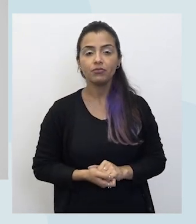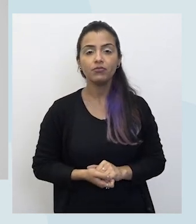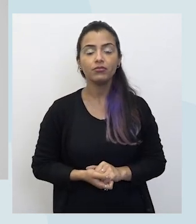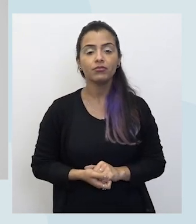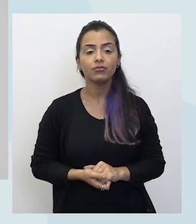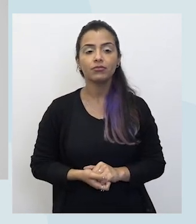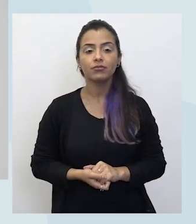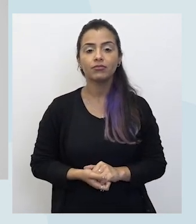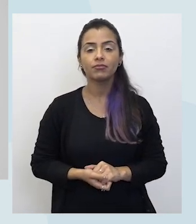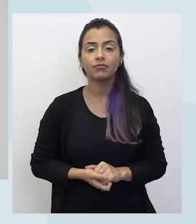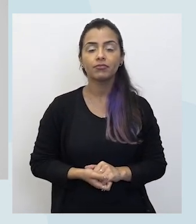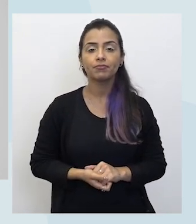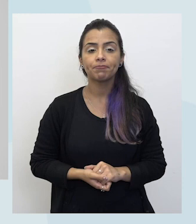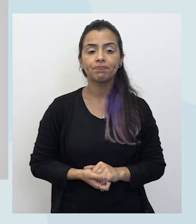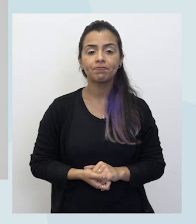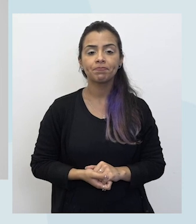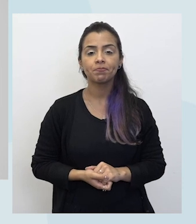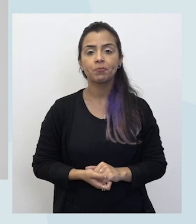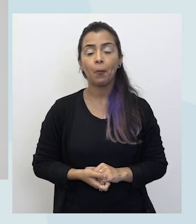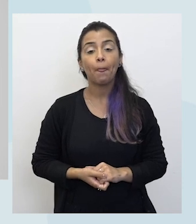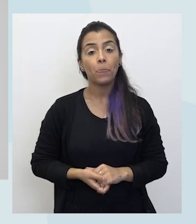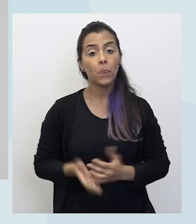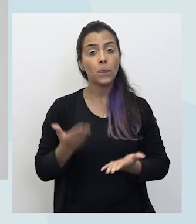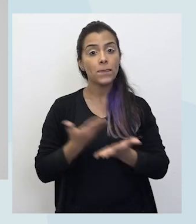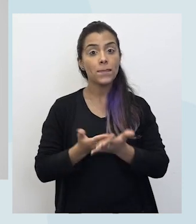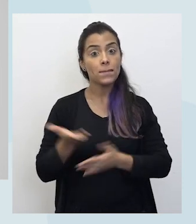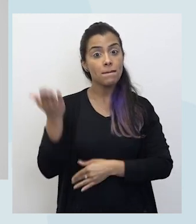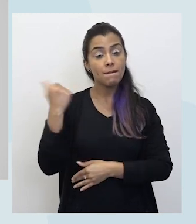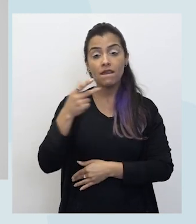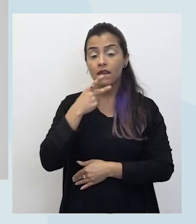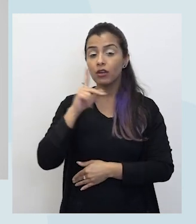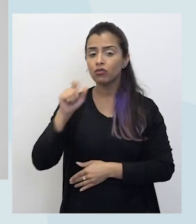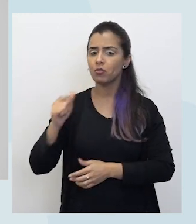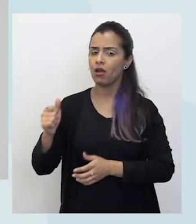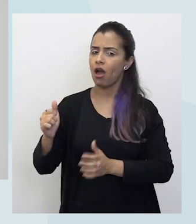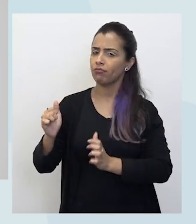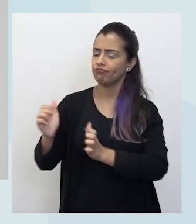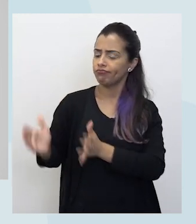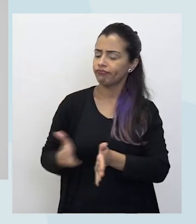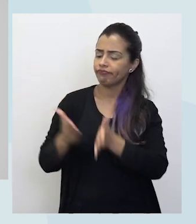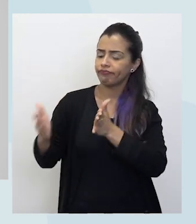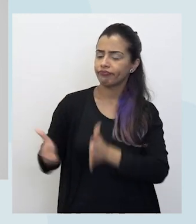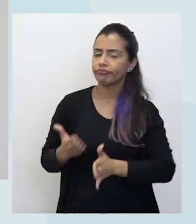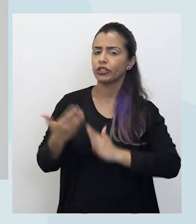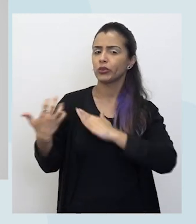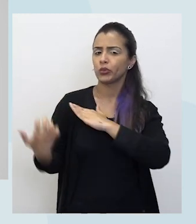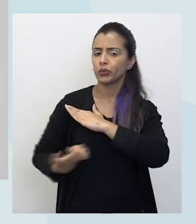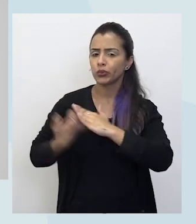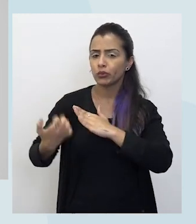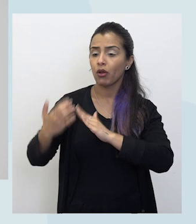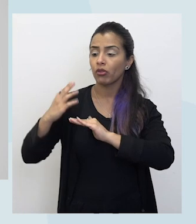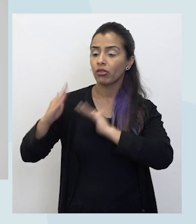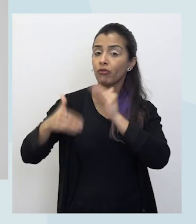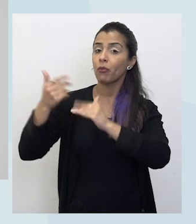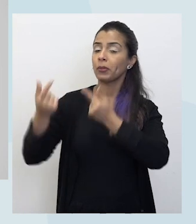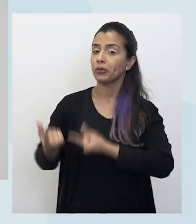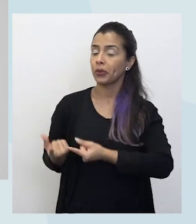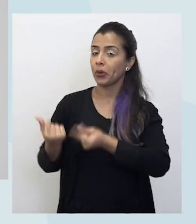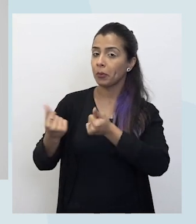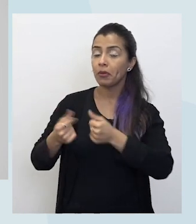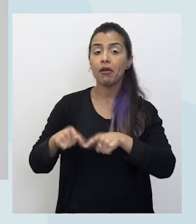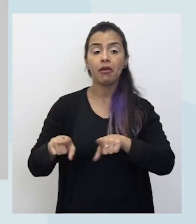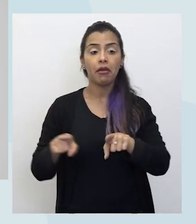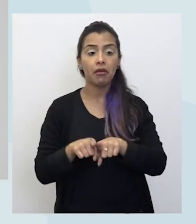da nossa retomada. Nós falamos na aula passada sobre a indústria e desenvolvimento econômico, nós falamos a questão da industrialização